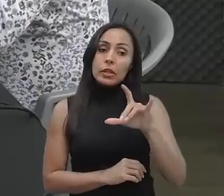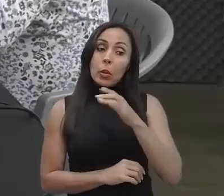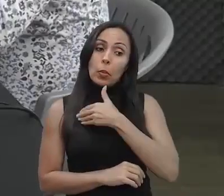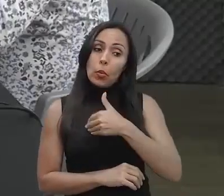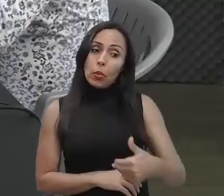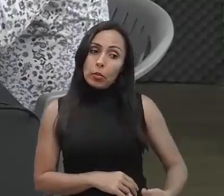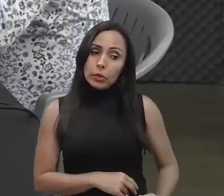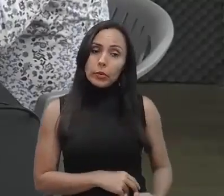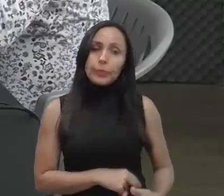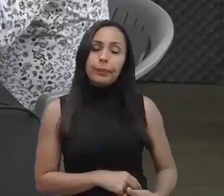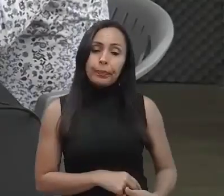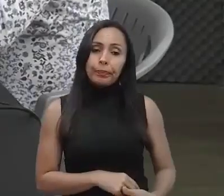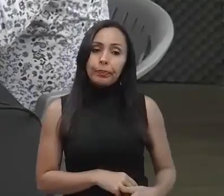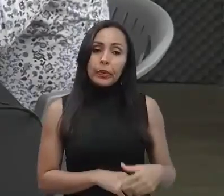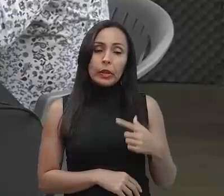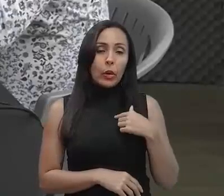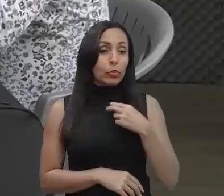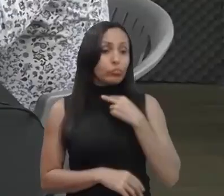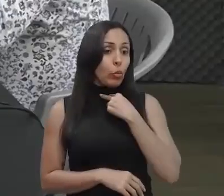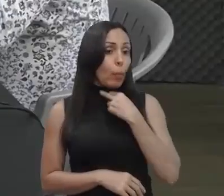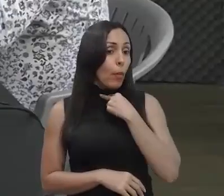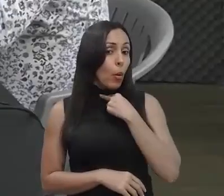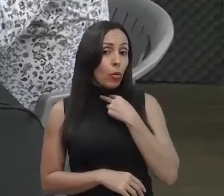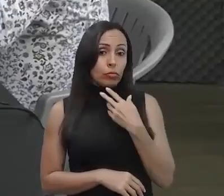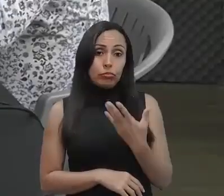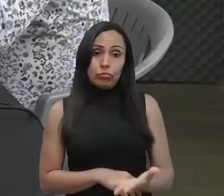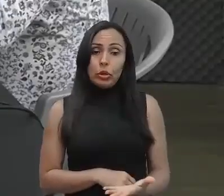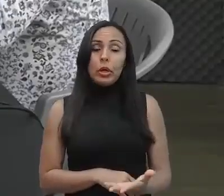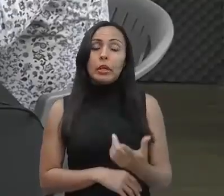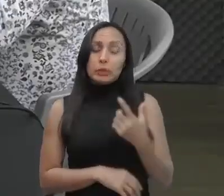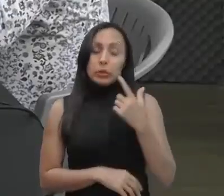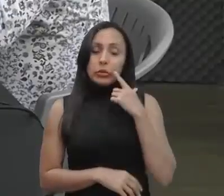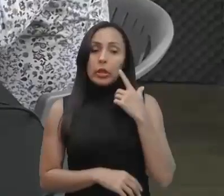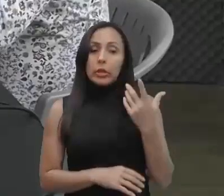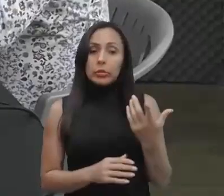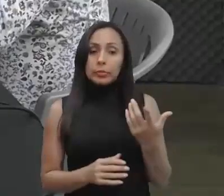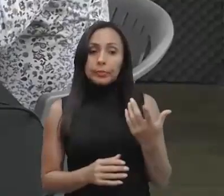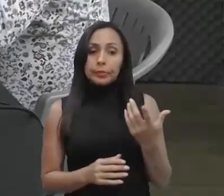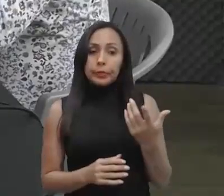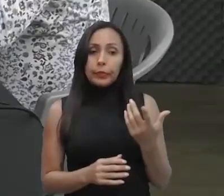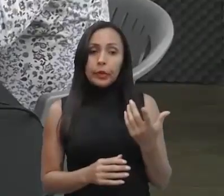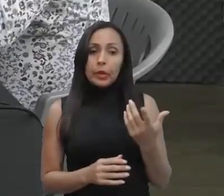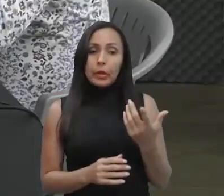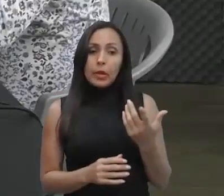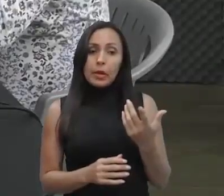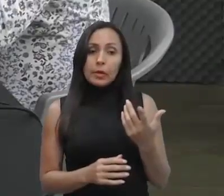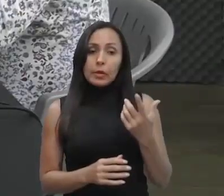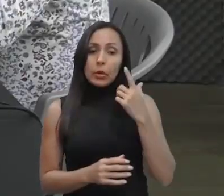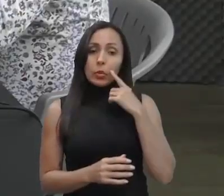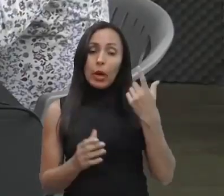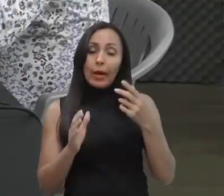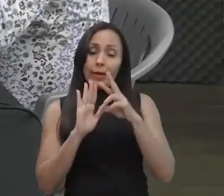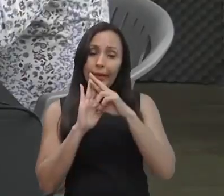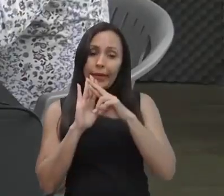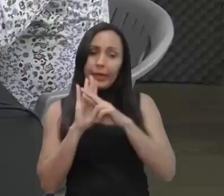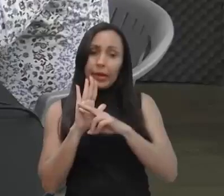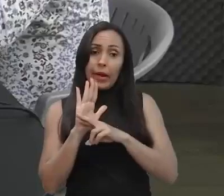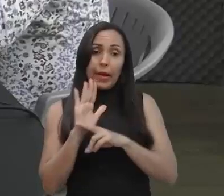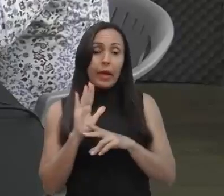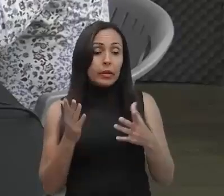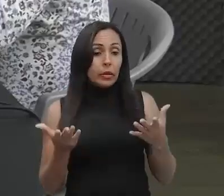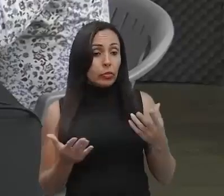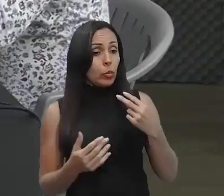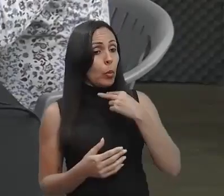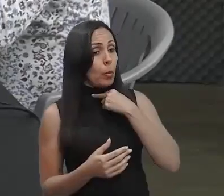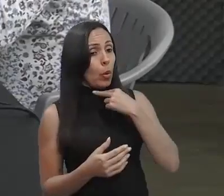assim eu não posso inclusive existe isso no manual do aluno né no manual do aluno que é uma Norma que diz que a gente não pode expor